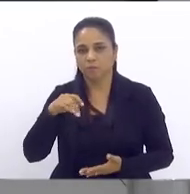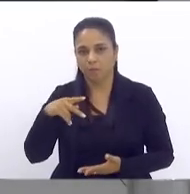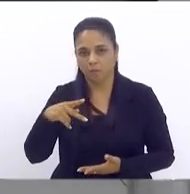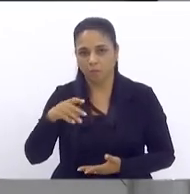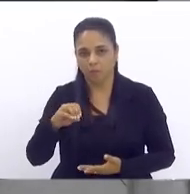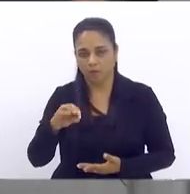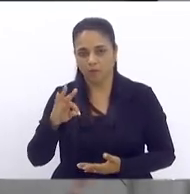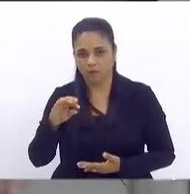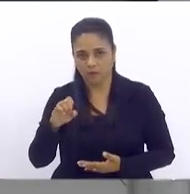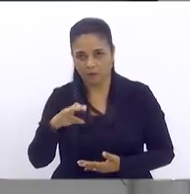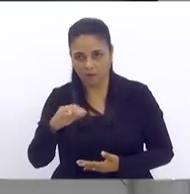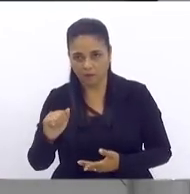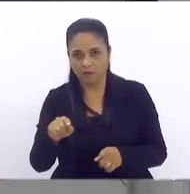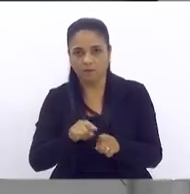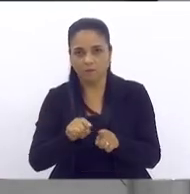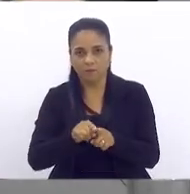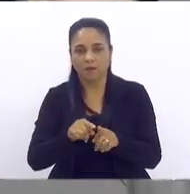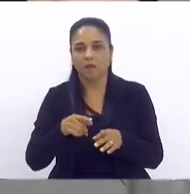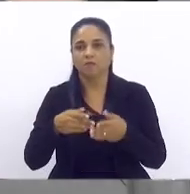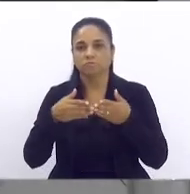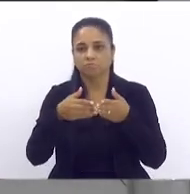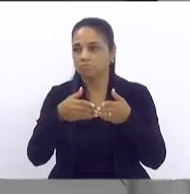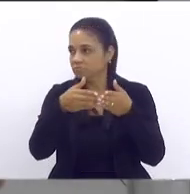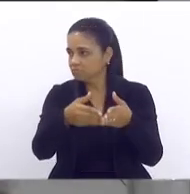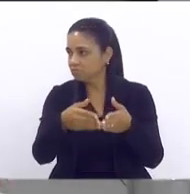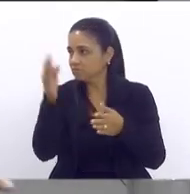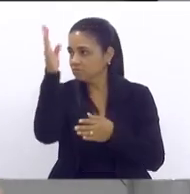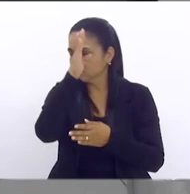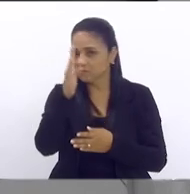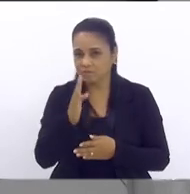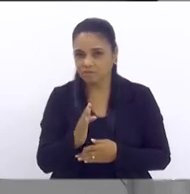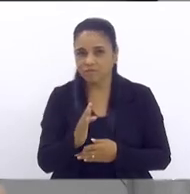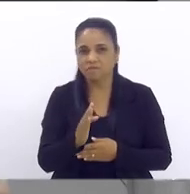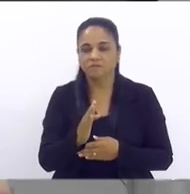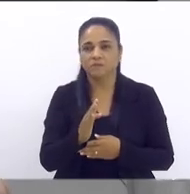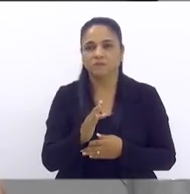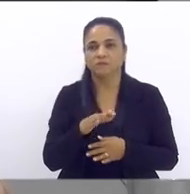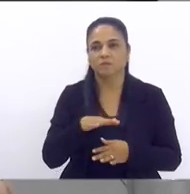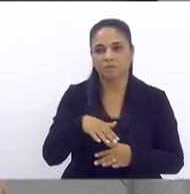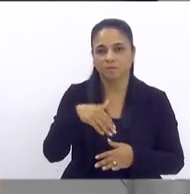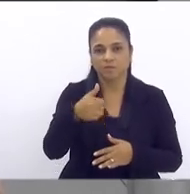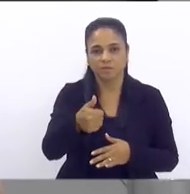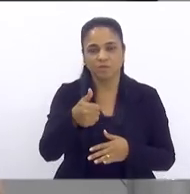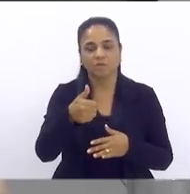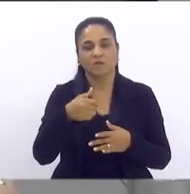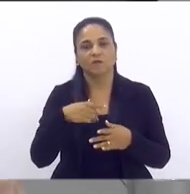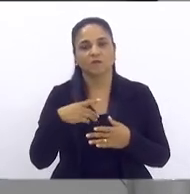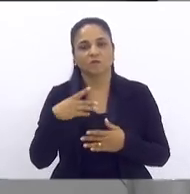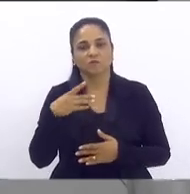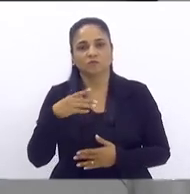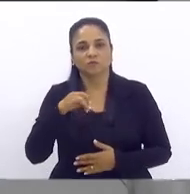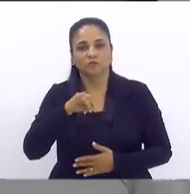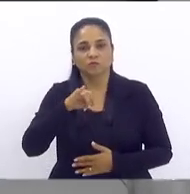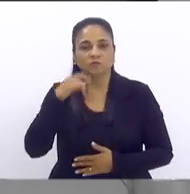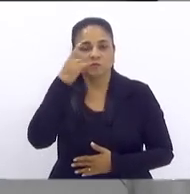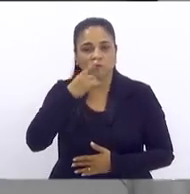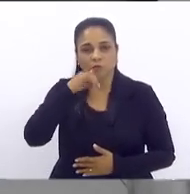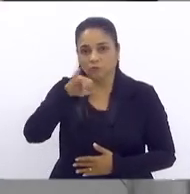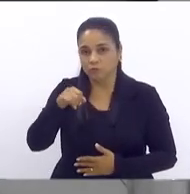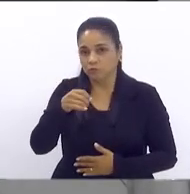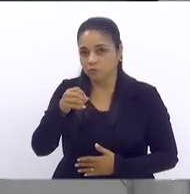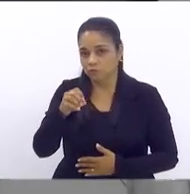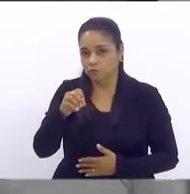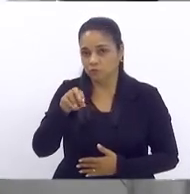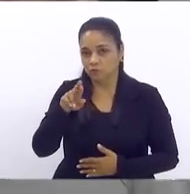E a relação direta com os armadores de navios brasileiros. Aí entra uma questão colocada pelo deputado Jorge Felipe, muito bem colocada, por sinal, que